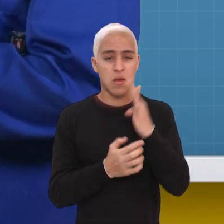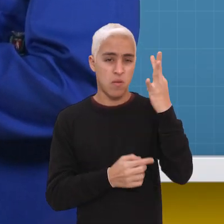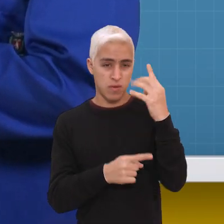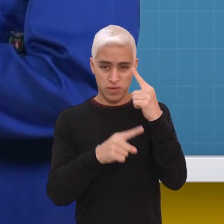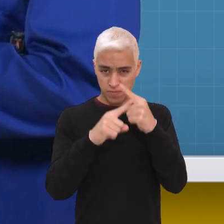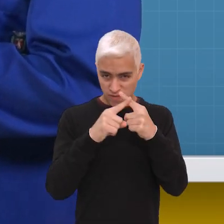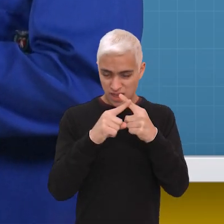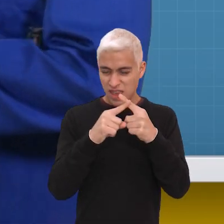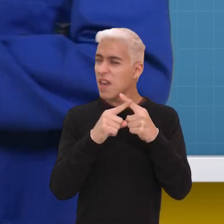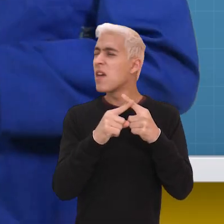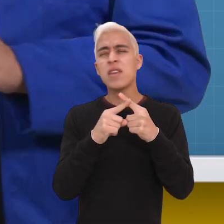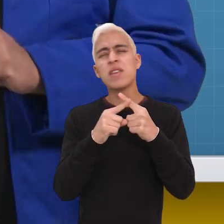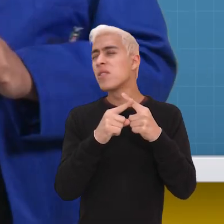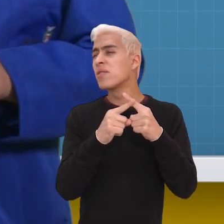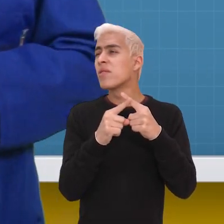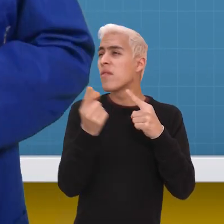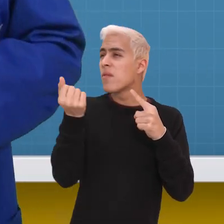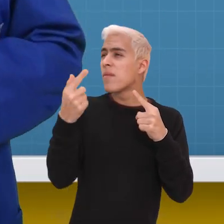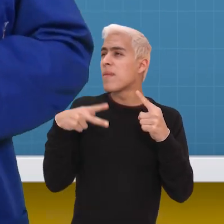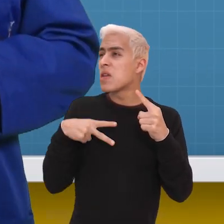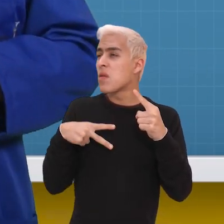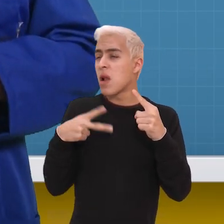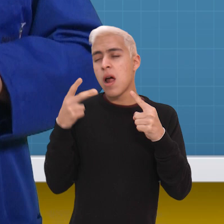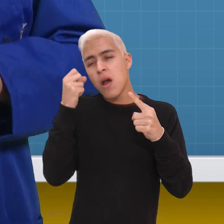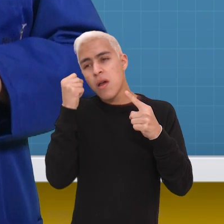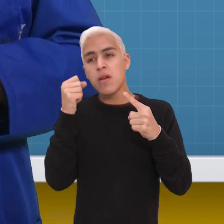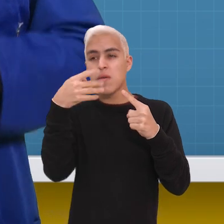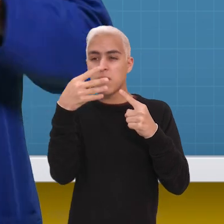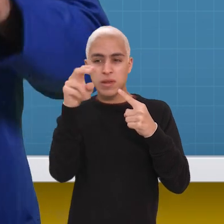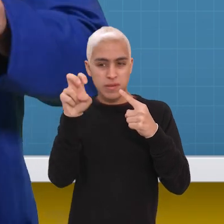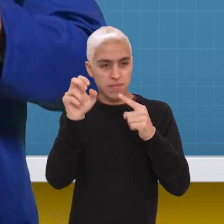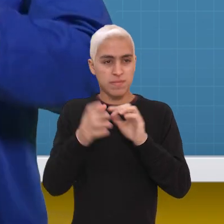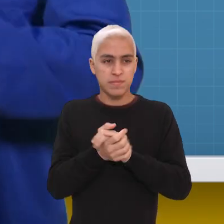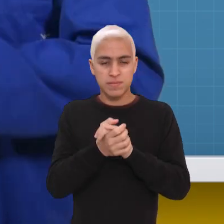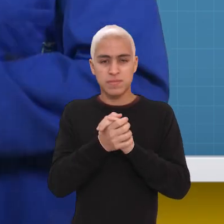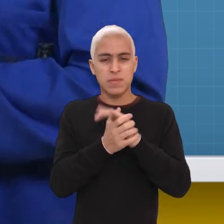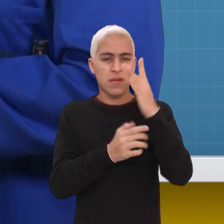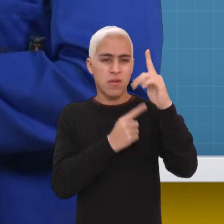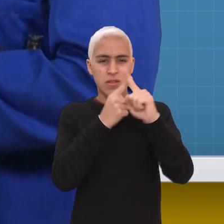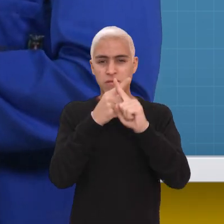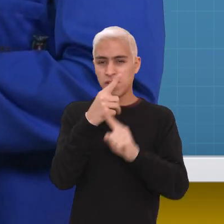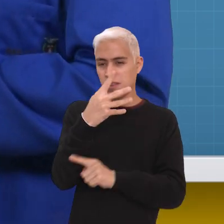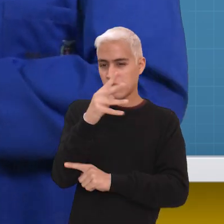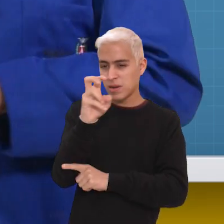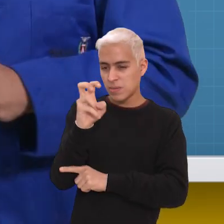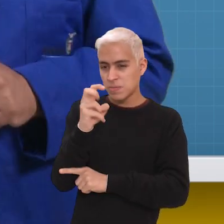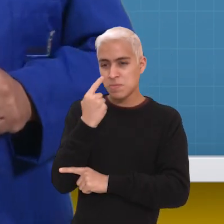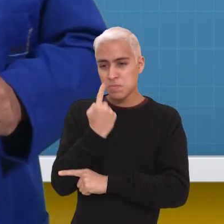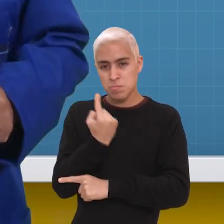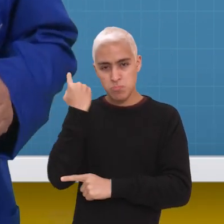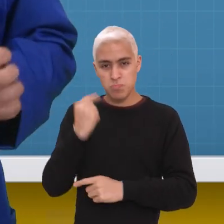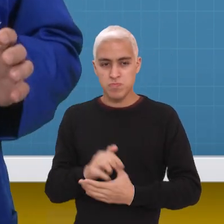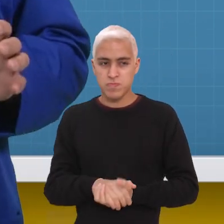4 vezes o preço do quarto individual, 45. Então, 4 vezes